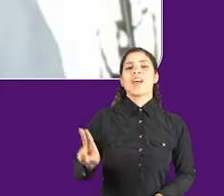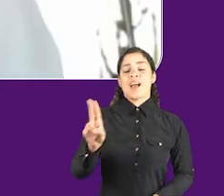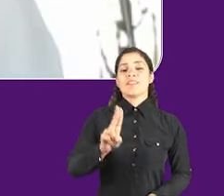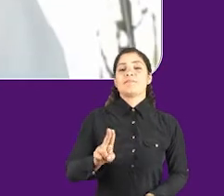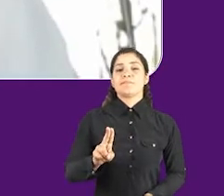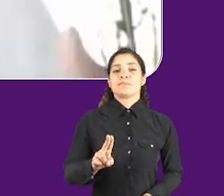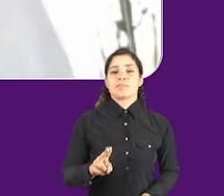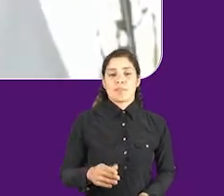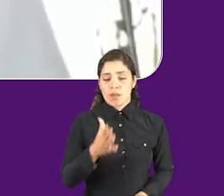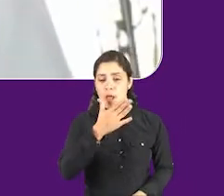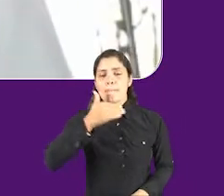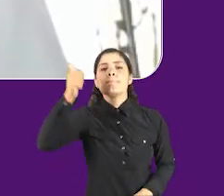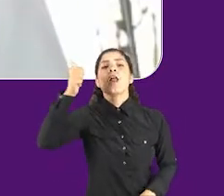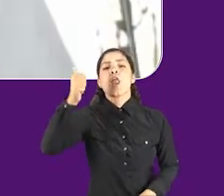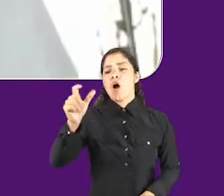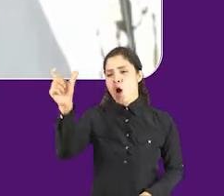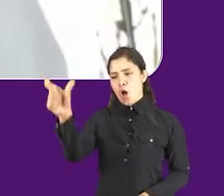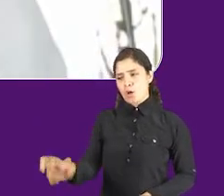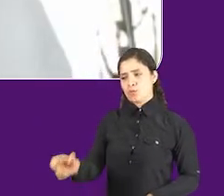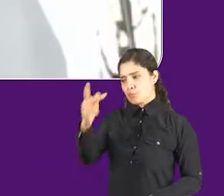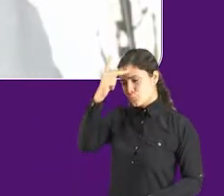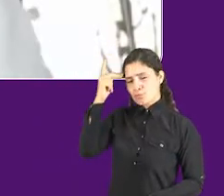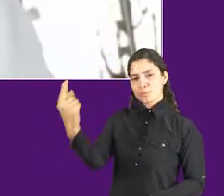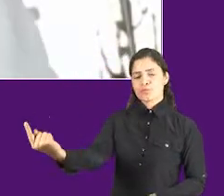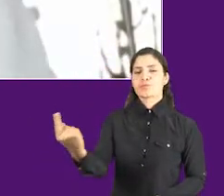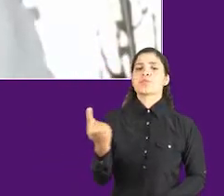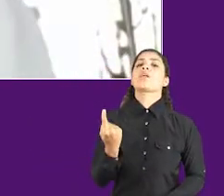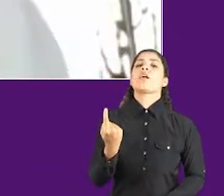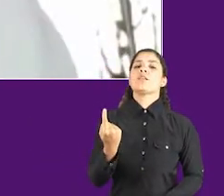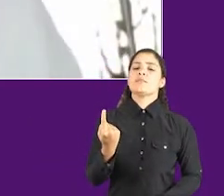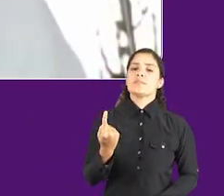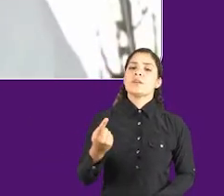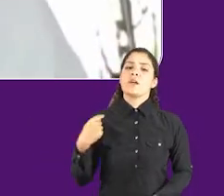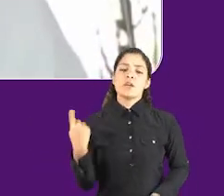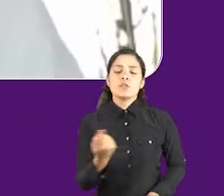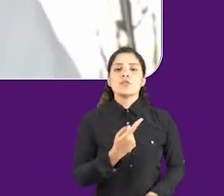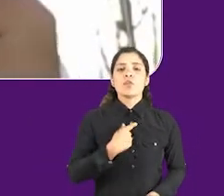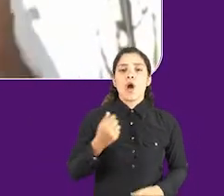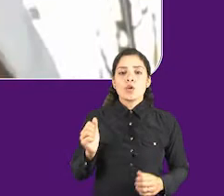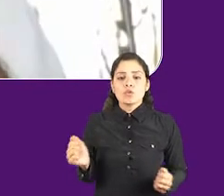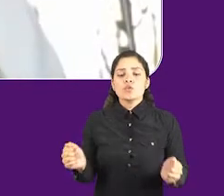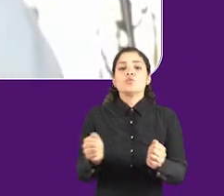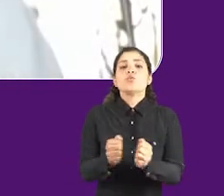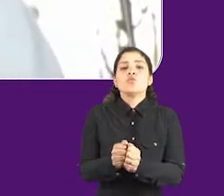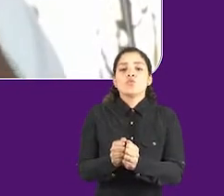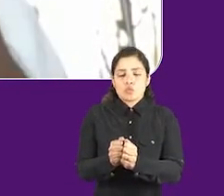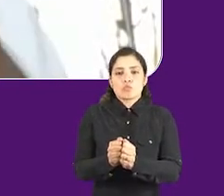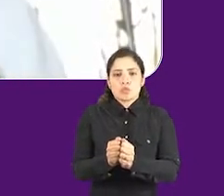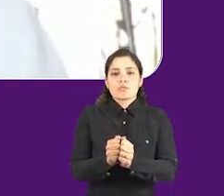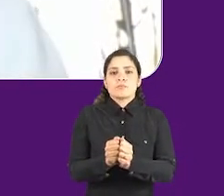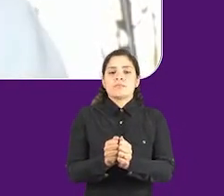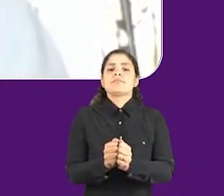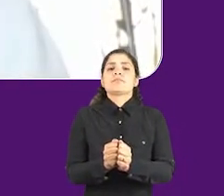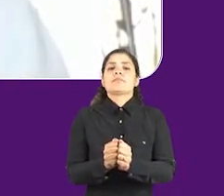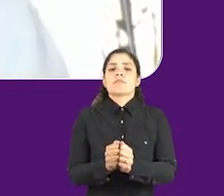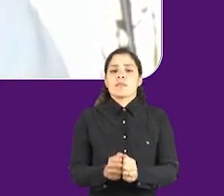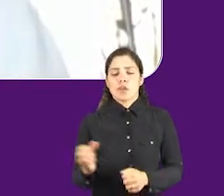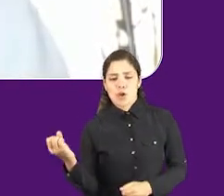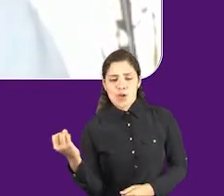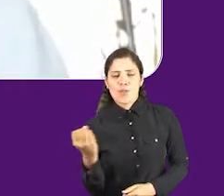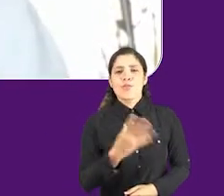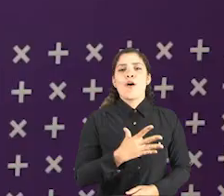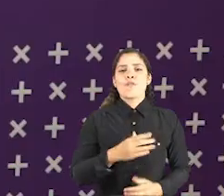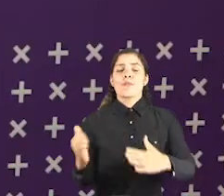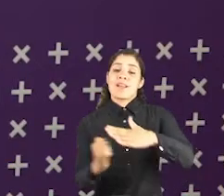e e dá um fazer melhor ao usuário Salvador então pude sair tem que ir junto olho x